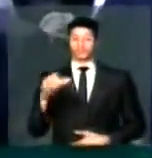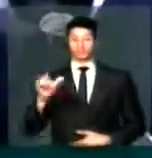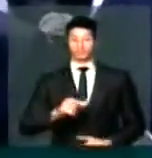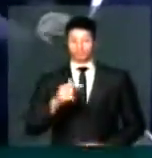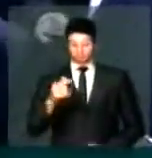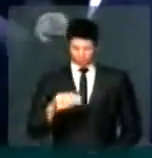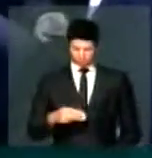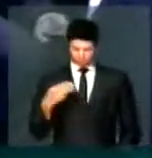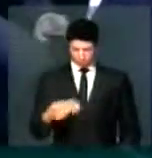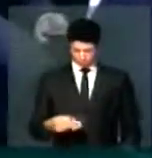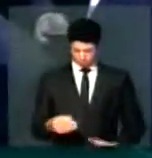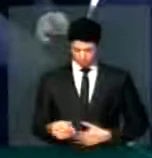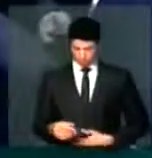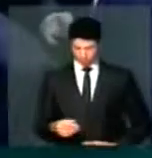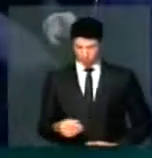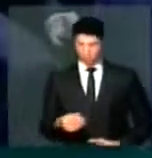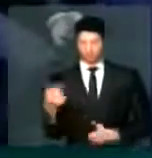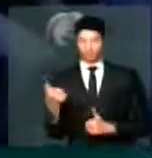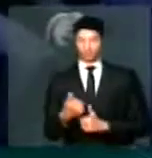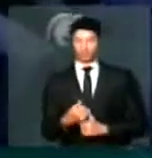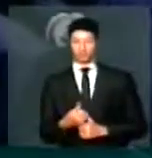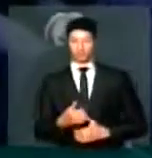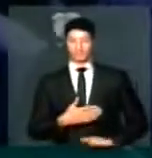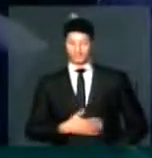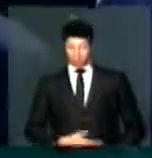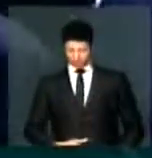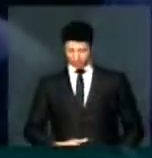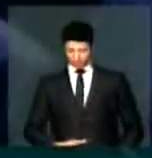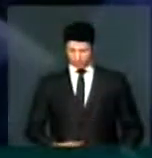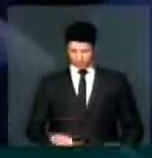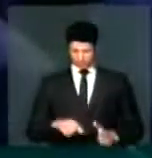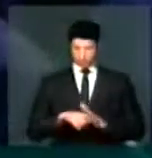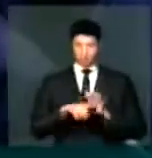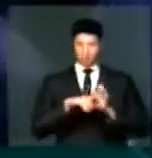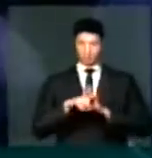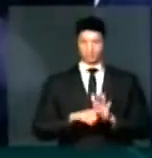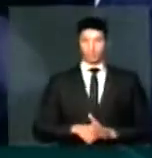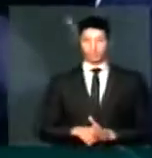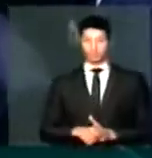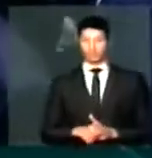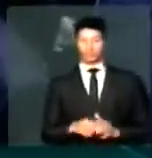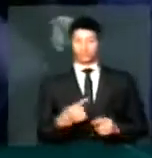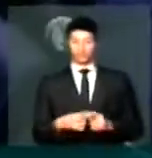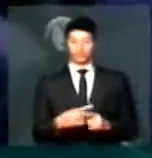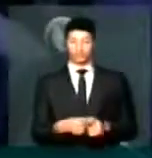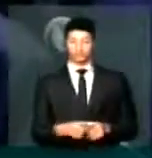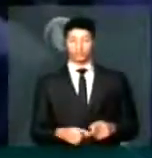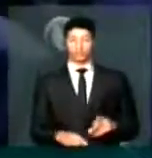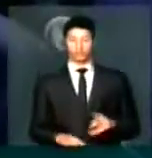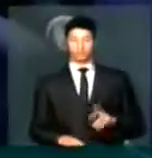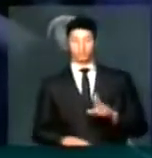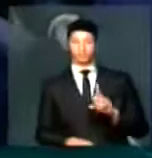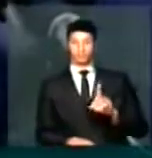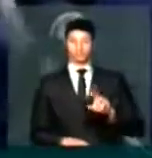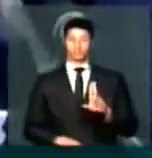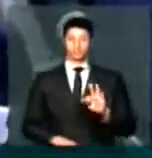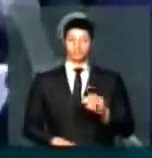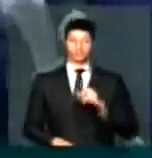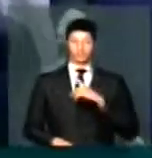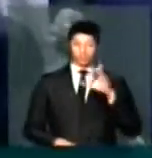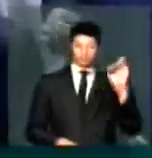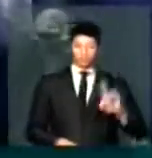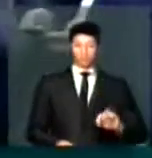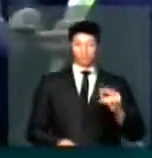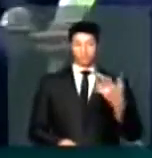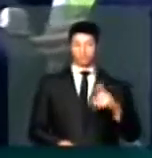sete ministérios, com a subjetividade da análise, analisar por que que aquele produto tem direito a